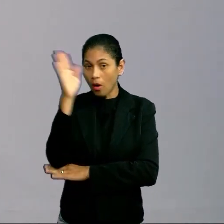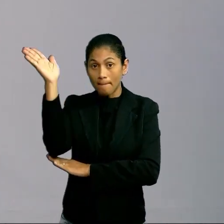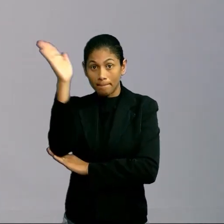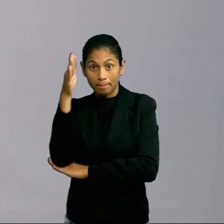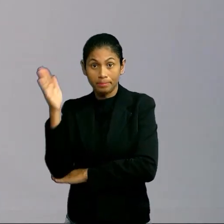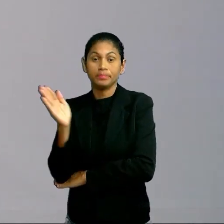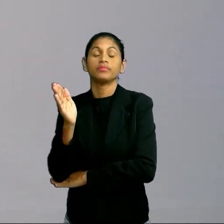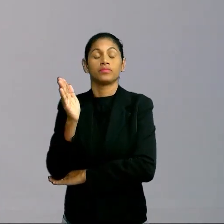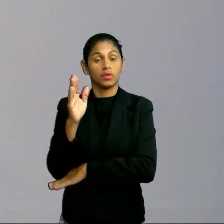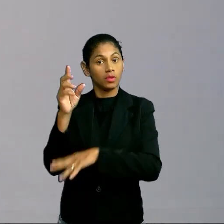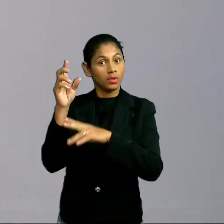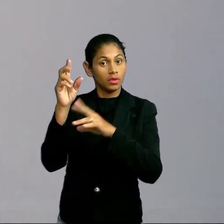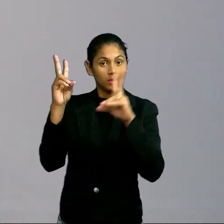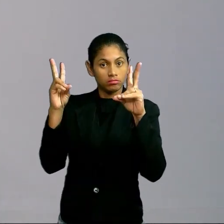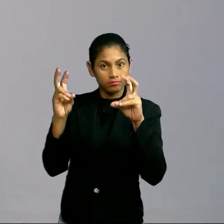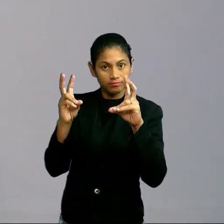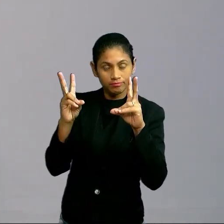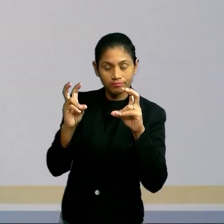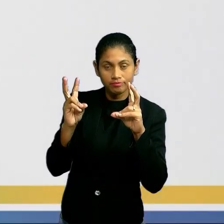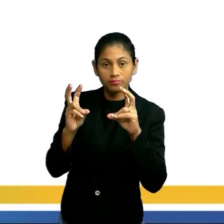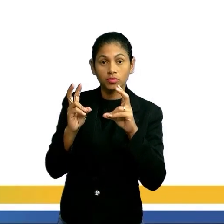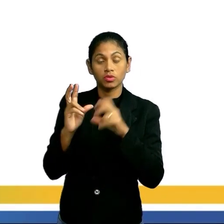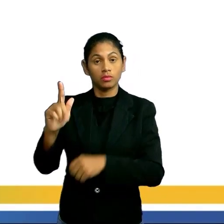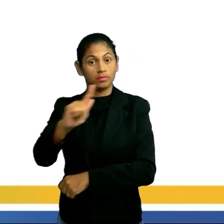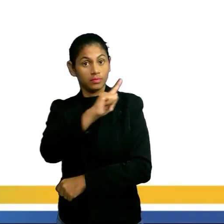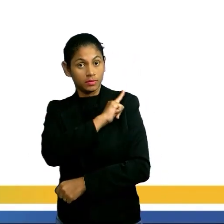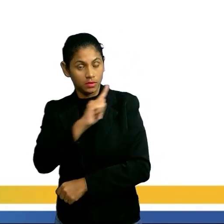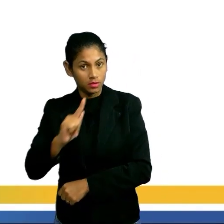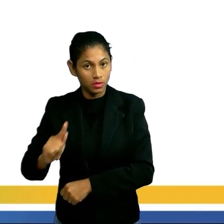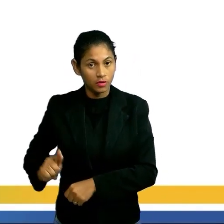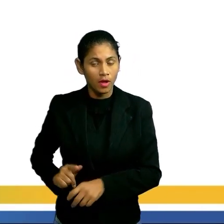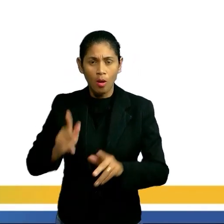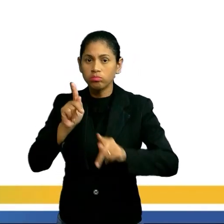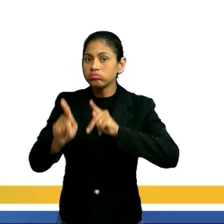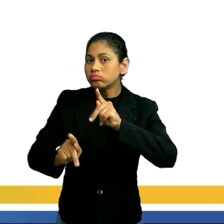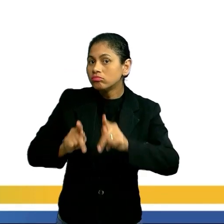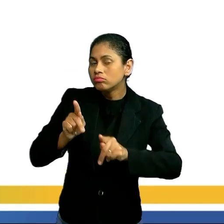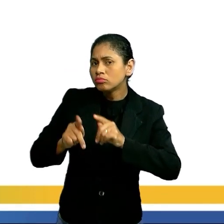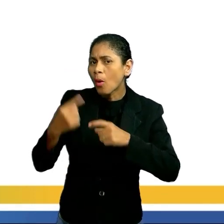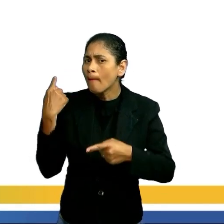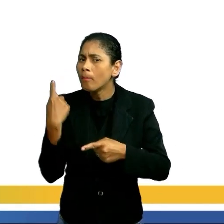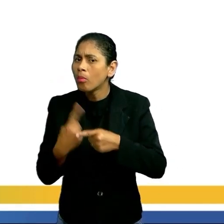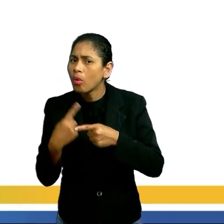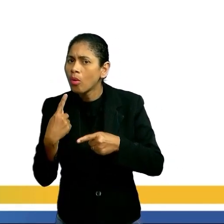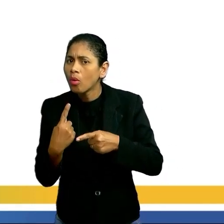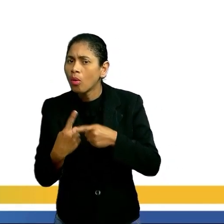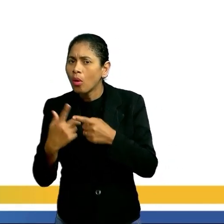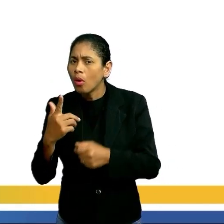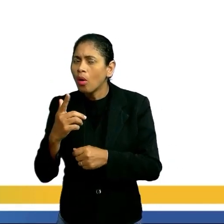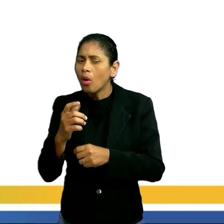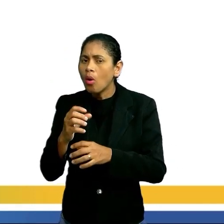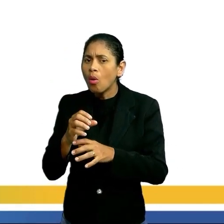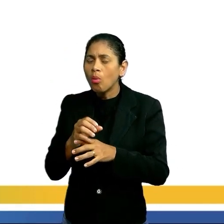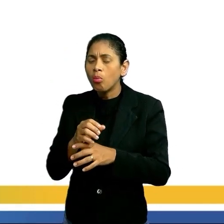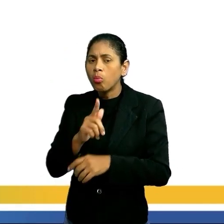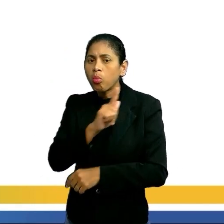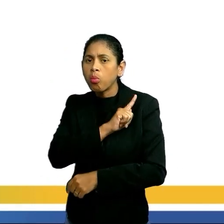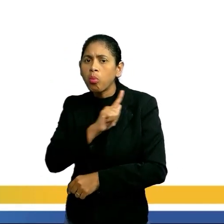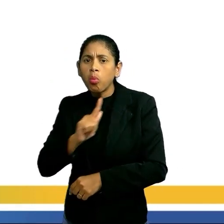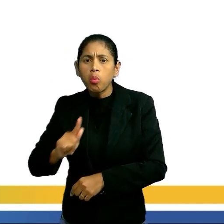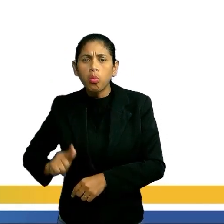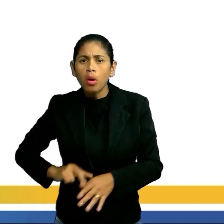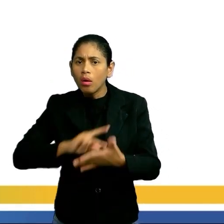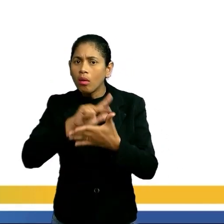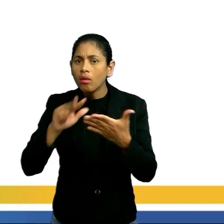Hoje o tema da nossa aula são os governos populistas. Por que os governos, Nós vamos citar